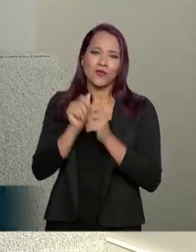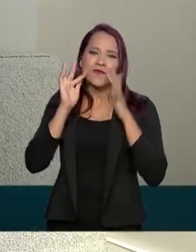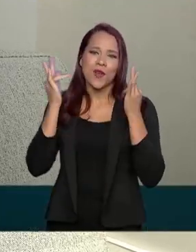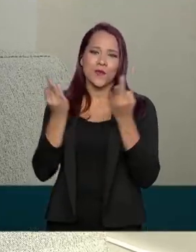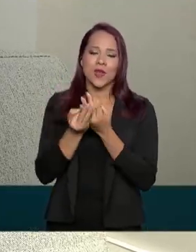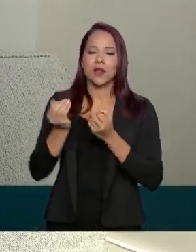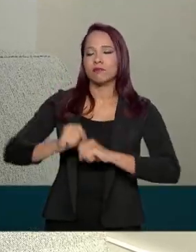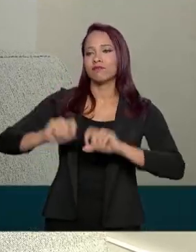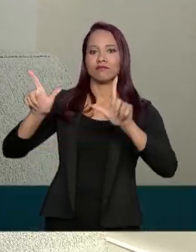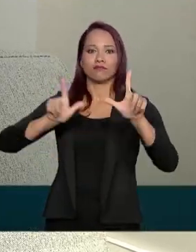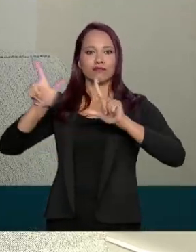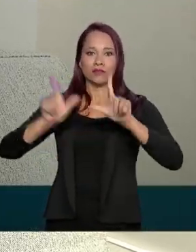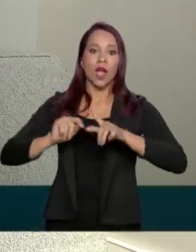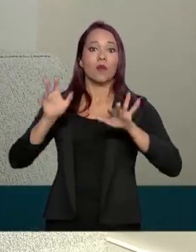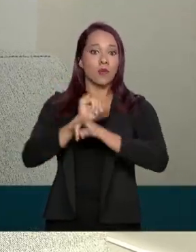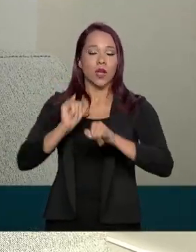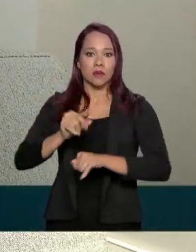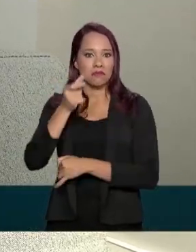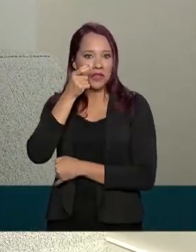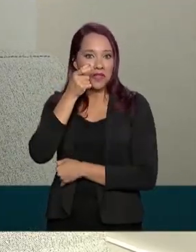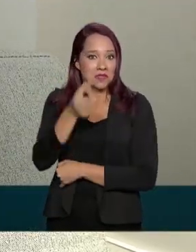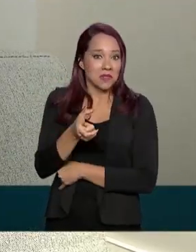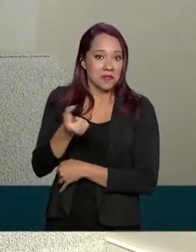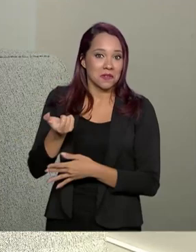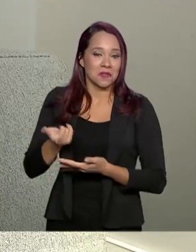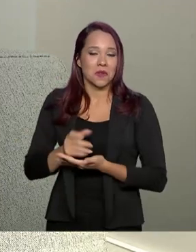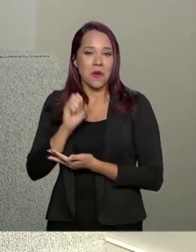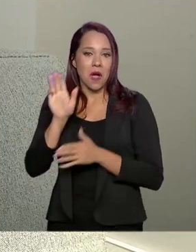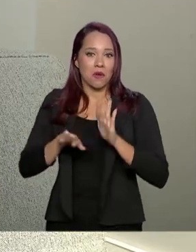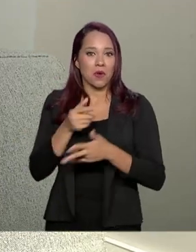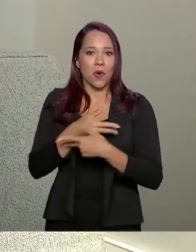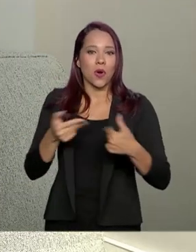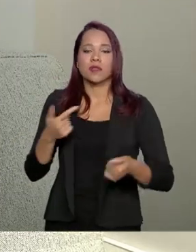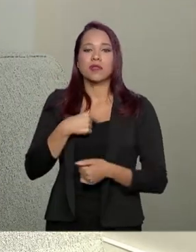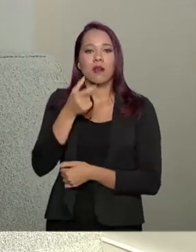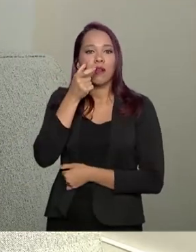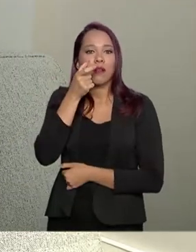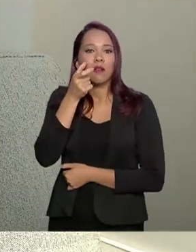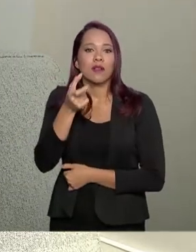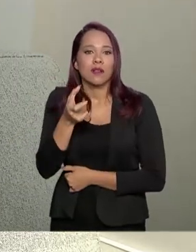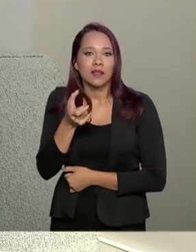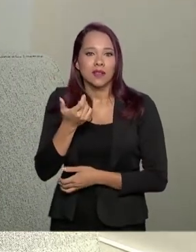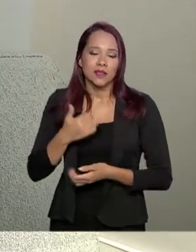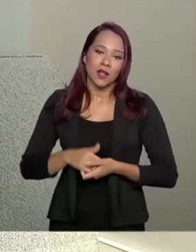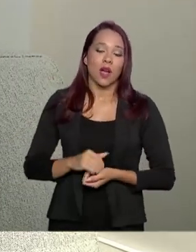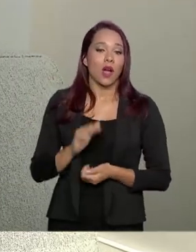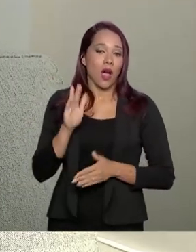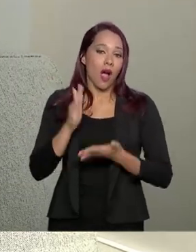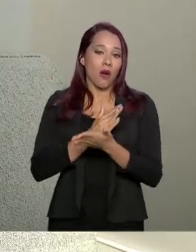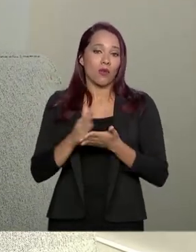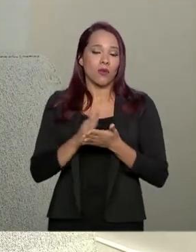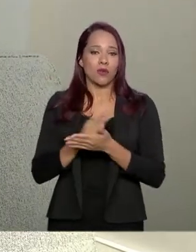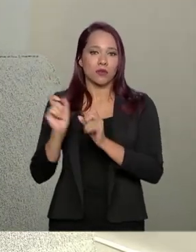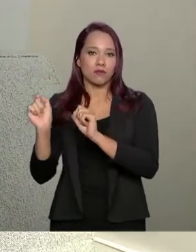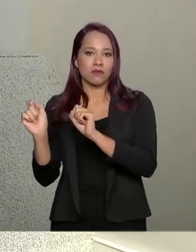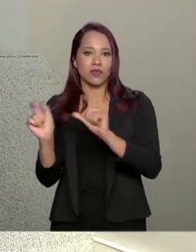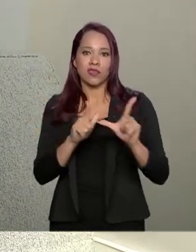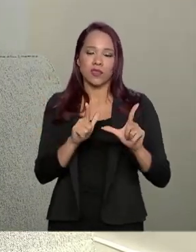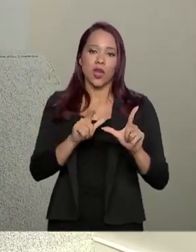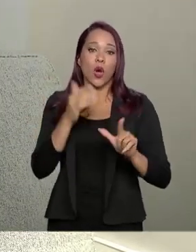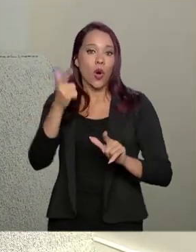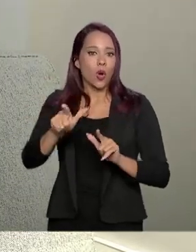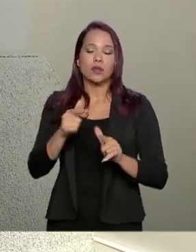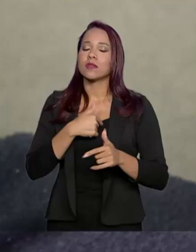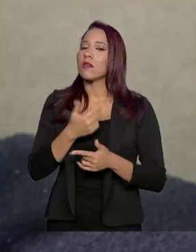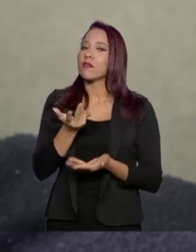assina uma TV tranquila, aparece uma propaganda interessante, alguma coisa assim que você acaba se interessando. Ou algumas passageiras ou outras que